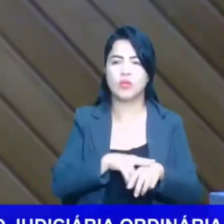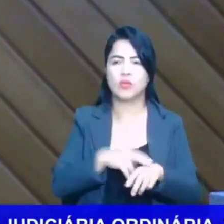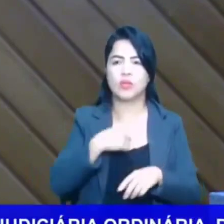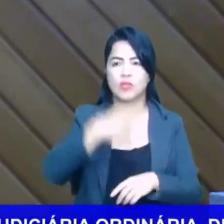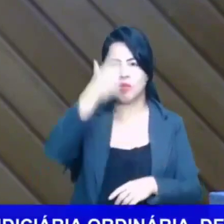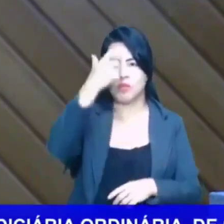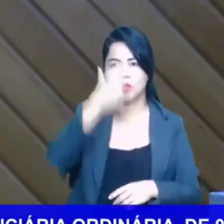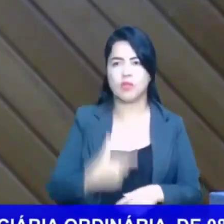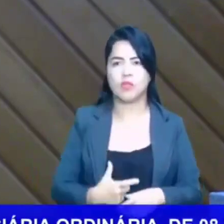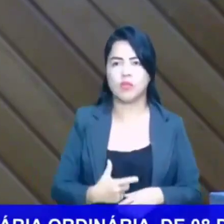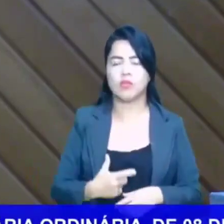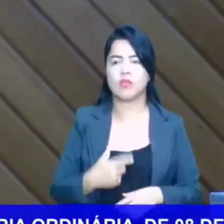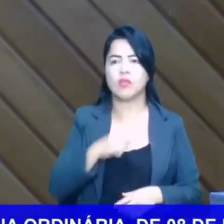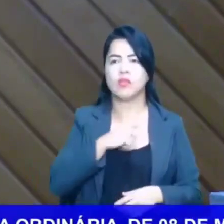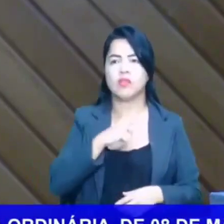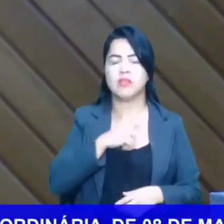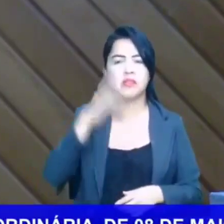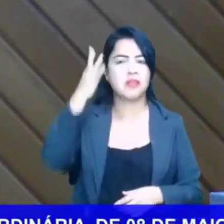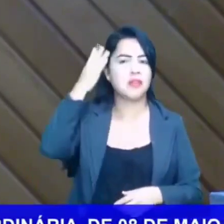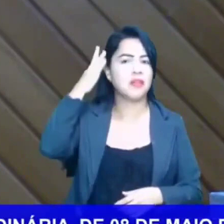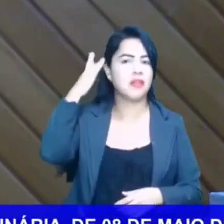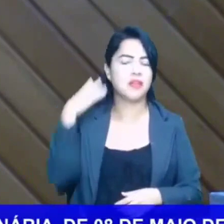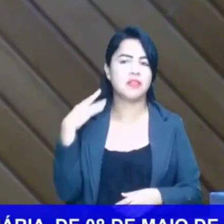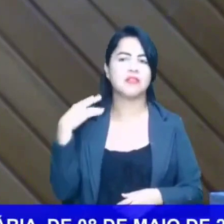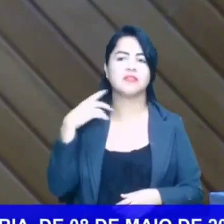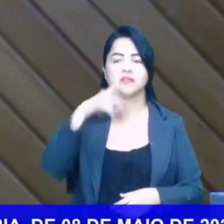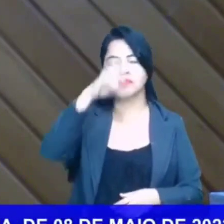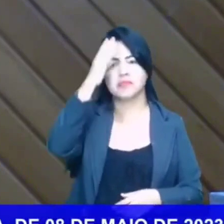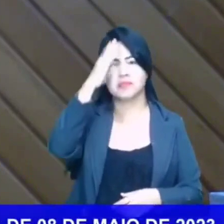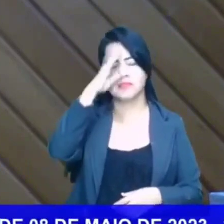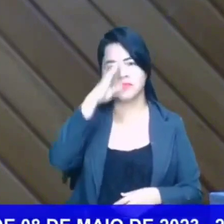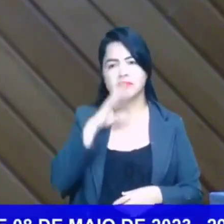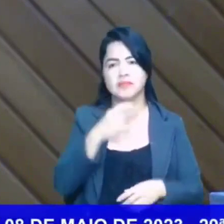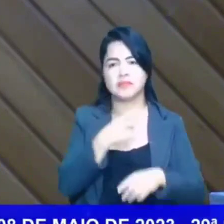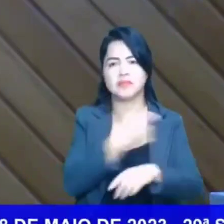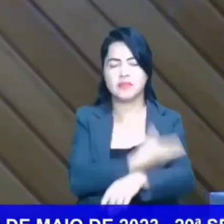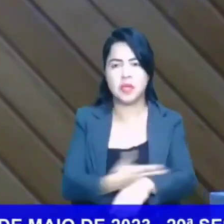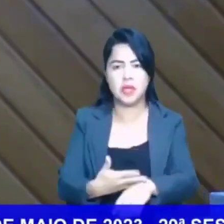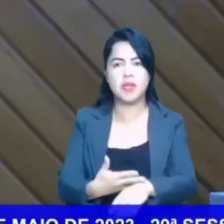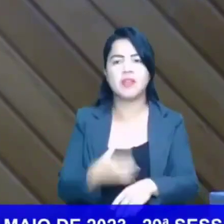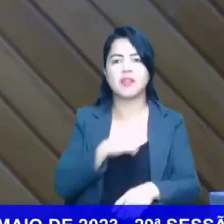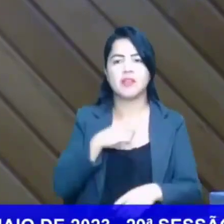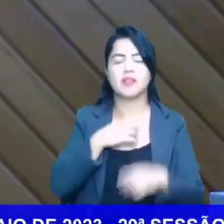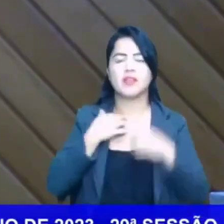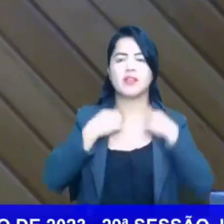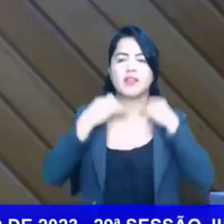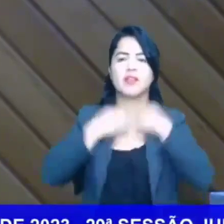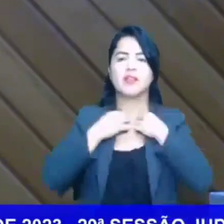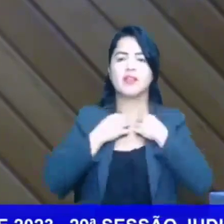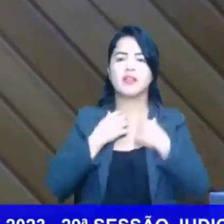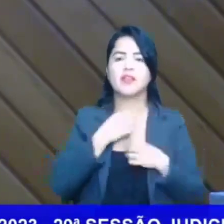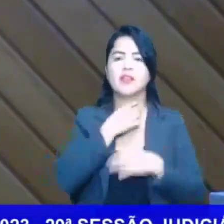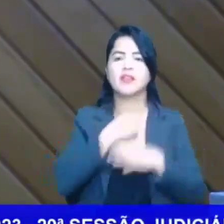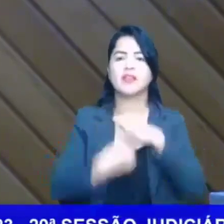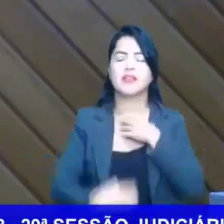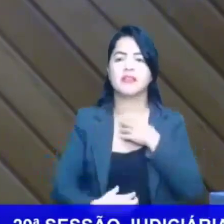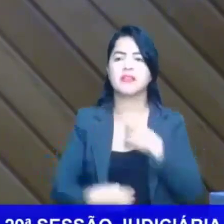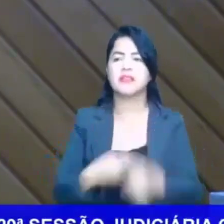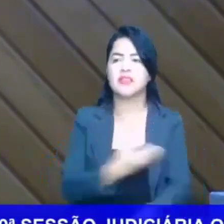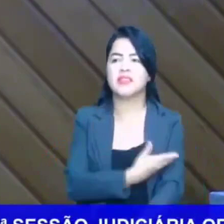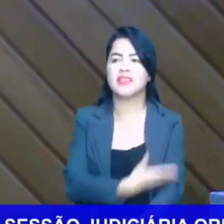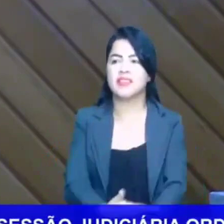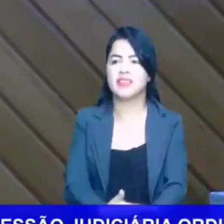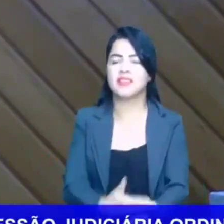um homem de meia-idade, cabelos grisalhos. Estou vestindo por debaixo da toga um terno preto, gravata preta, sob uma camisa branca.